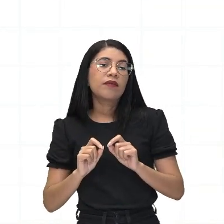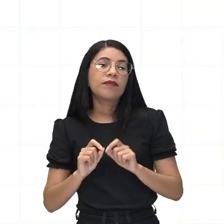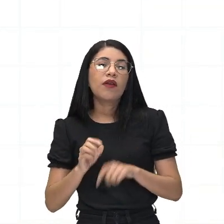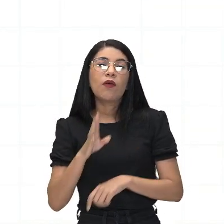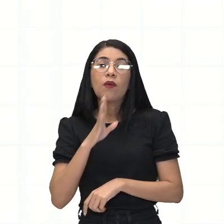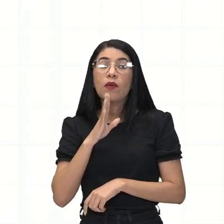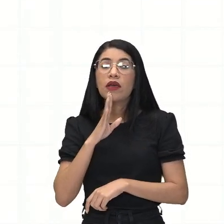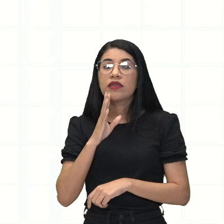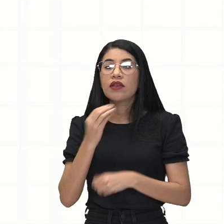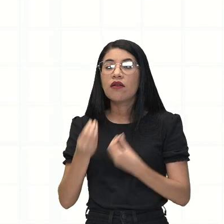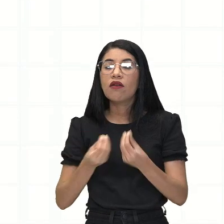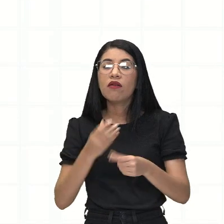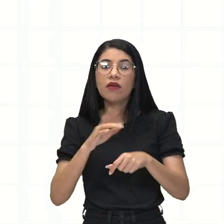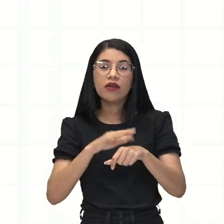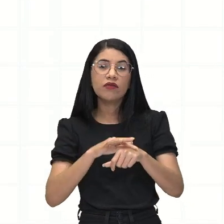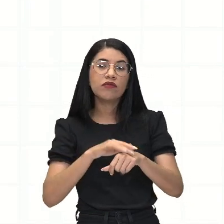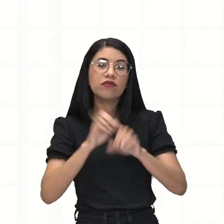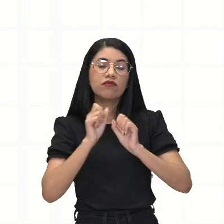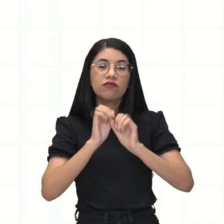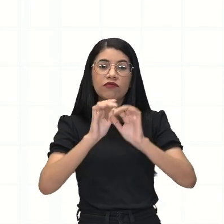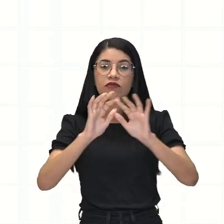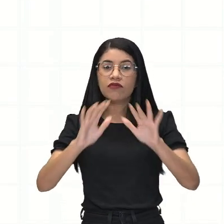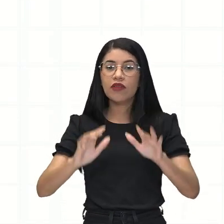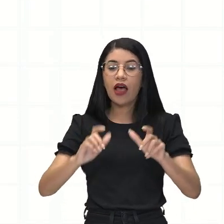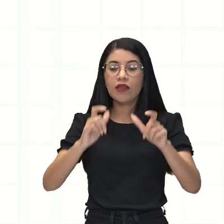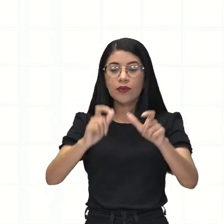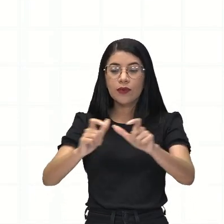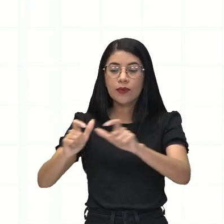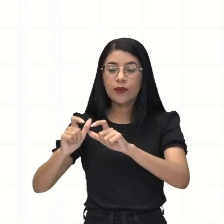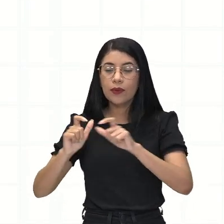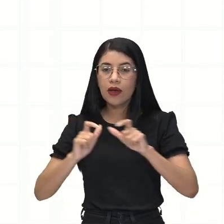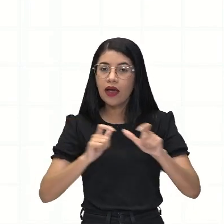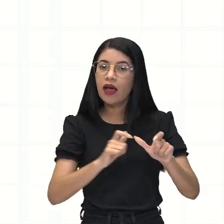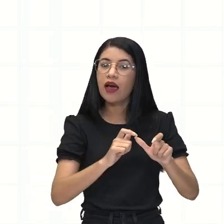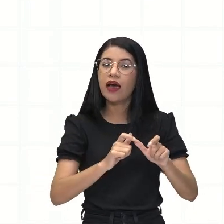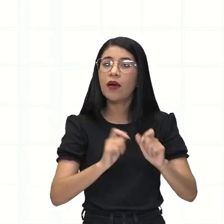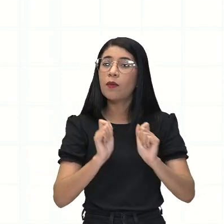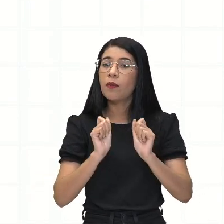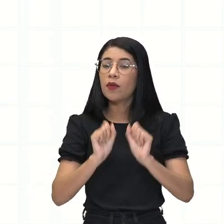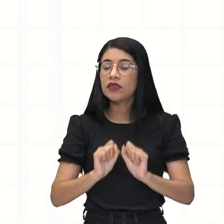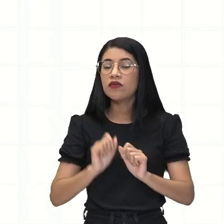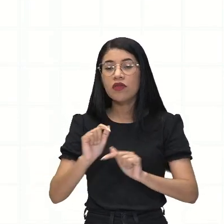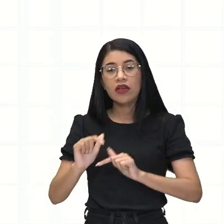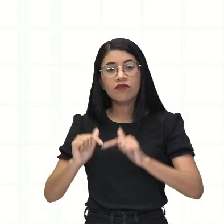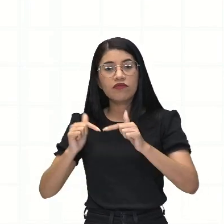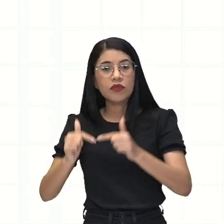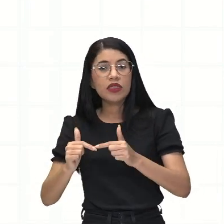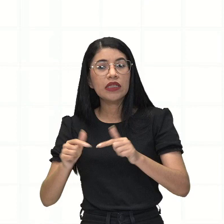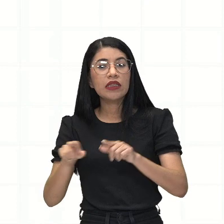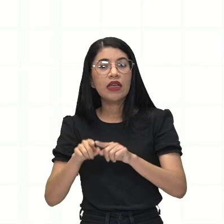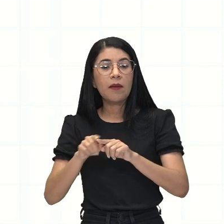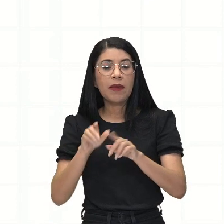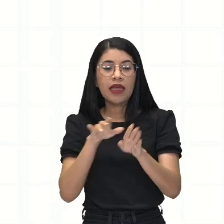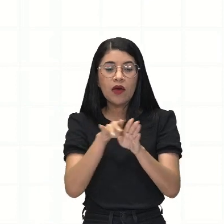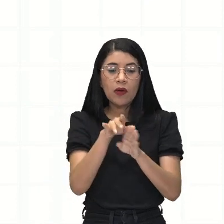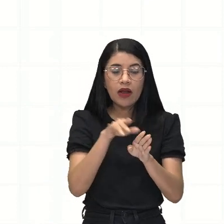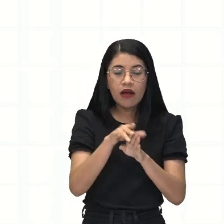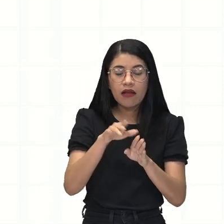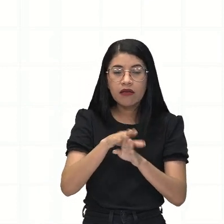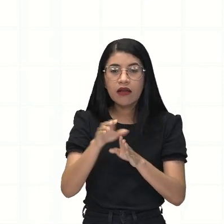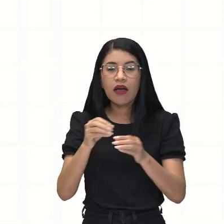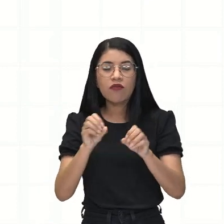as doenças transmitidas por vetores na região para poder agir educando e alertando a população sobre